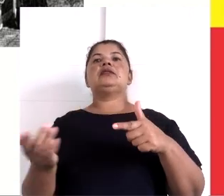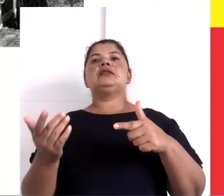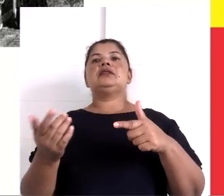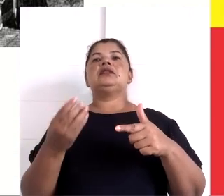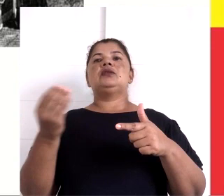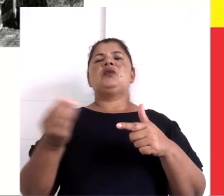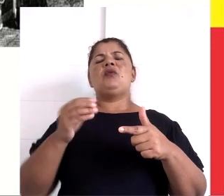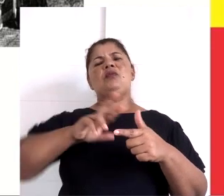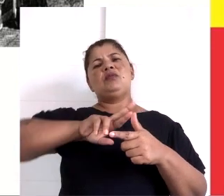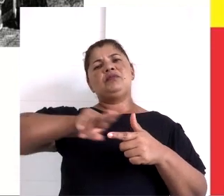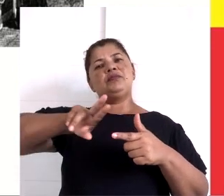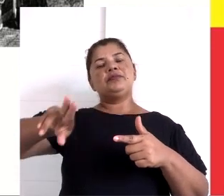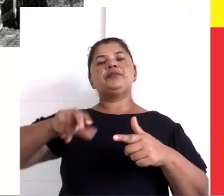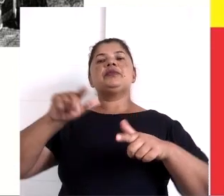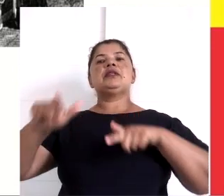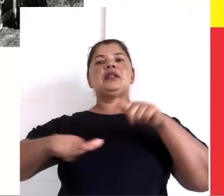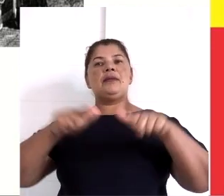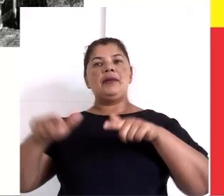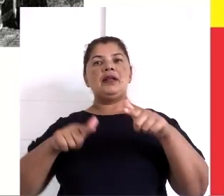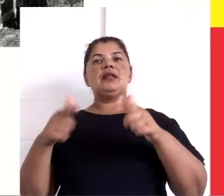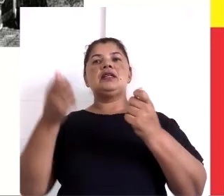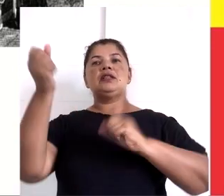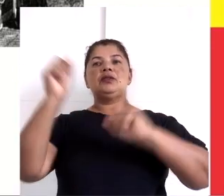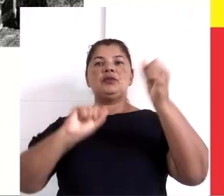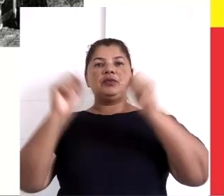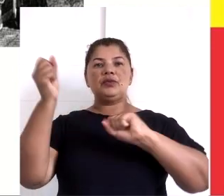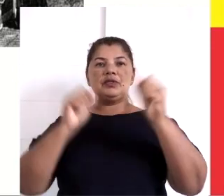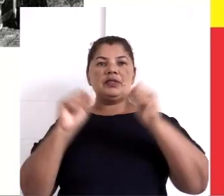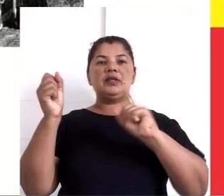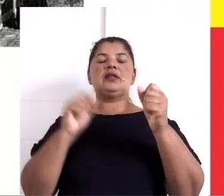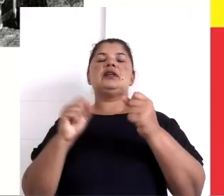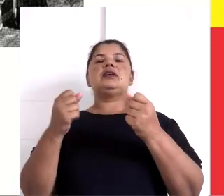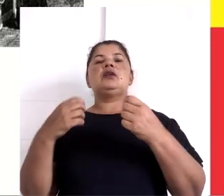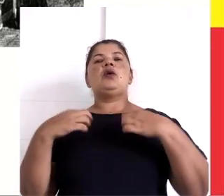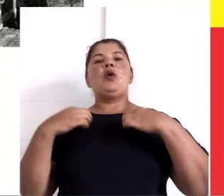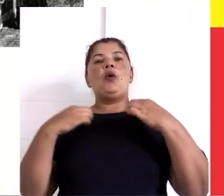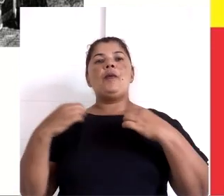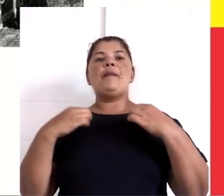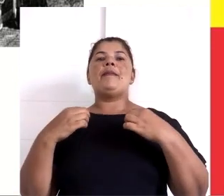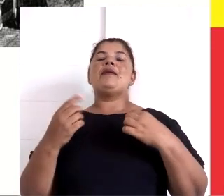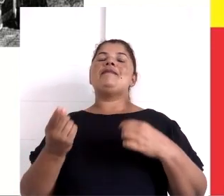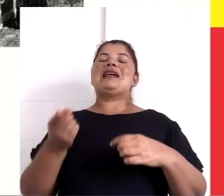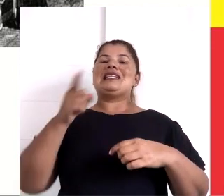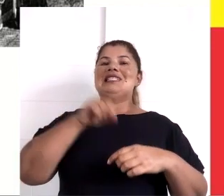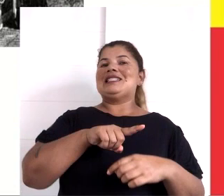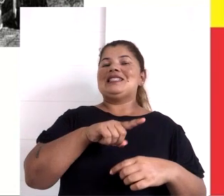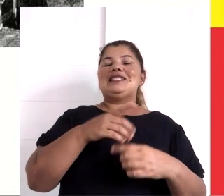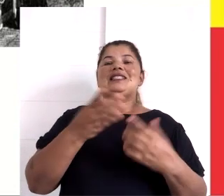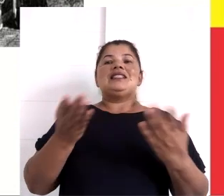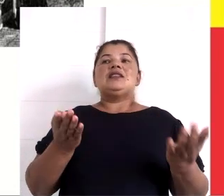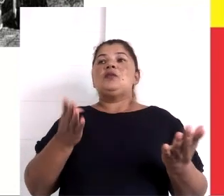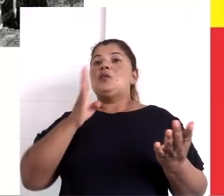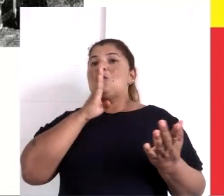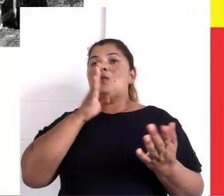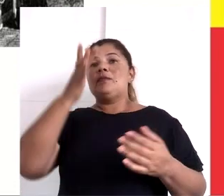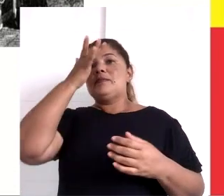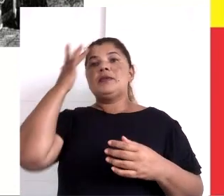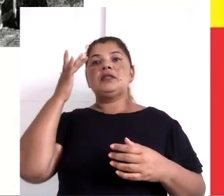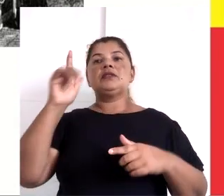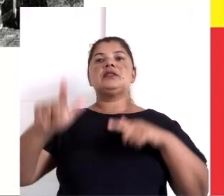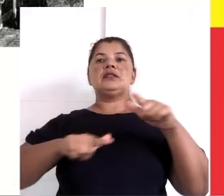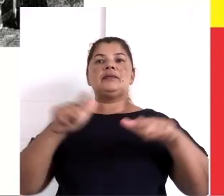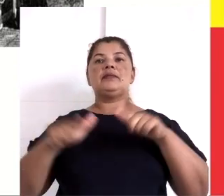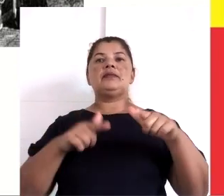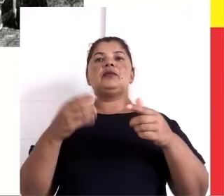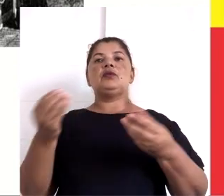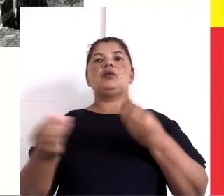questões diversas trabalhando nessa indústria, na produção de roupa, do outro lado você não vê nenhum humano trabalhando